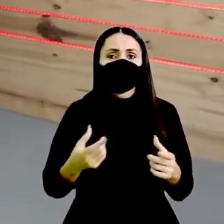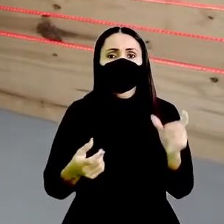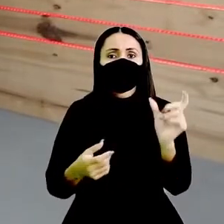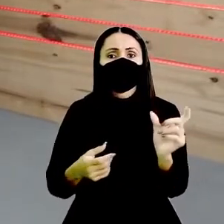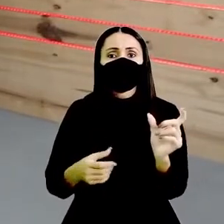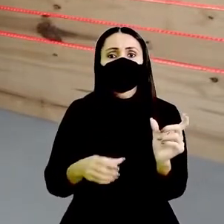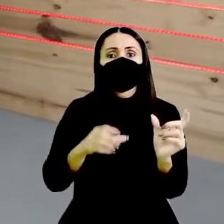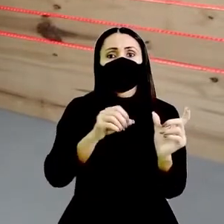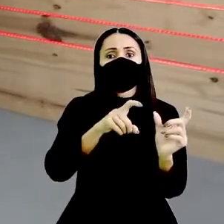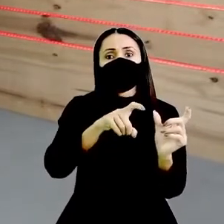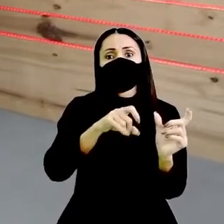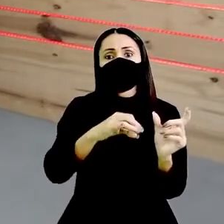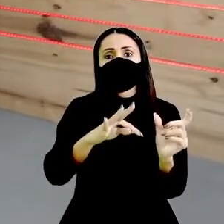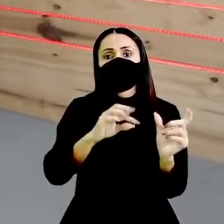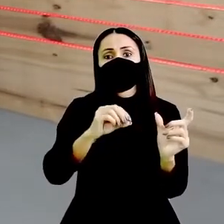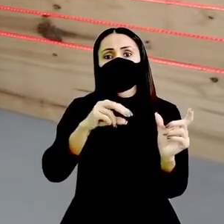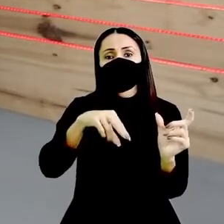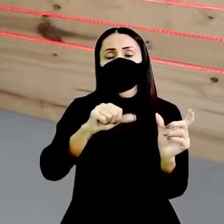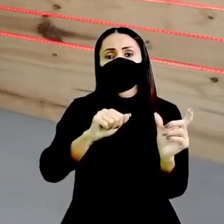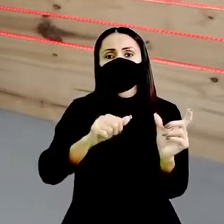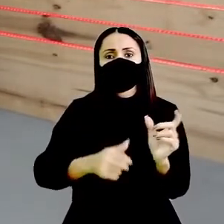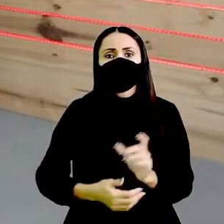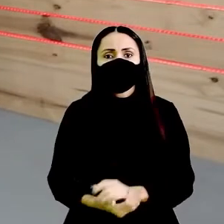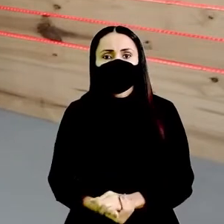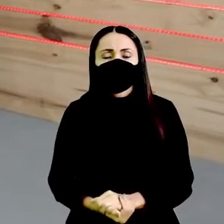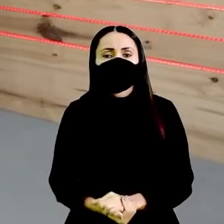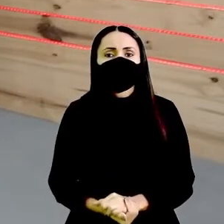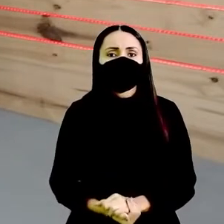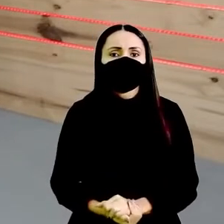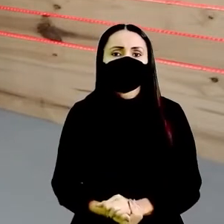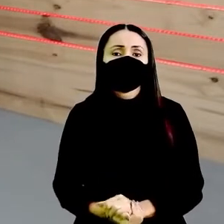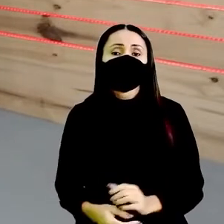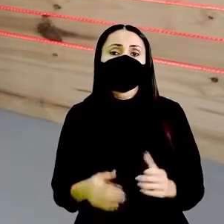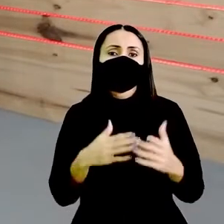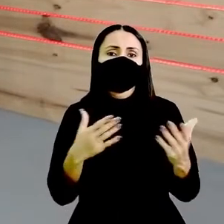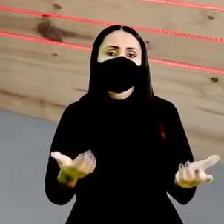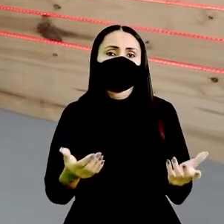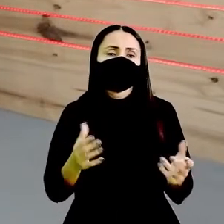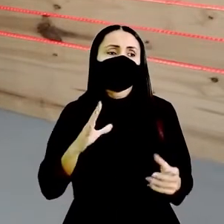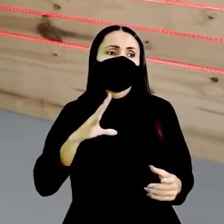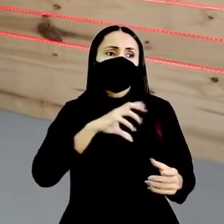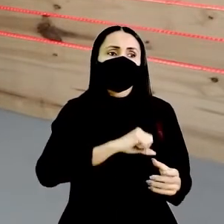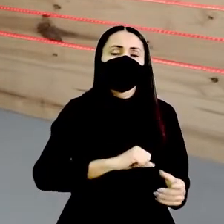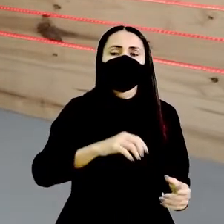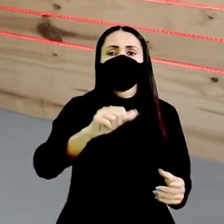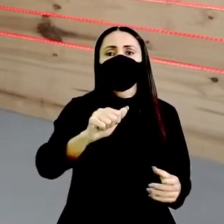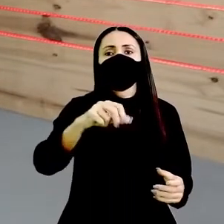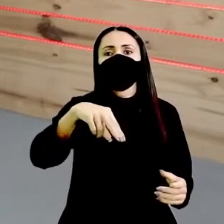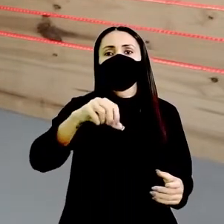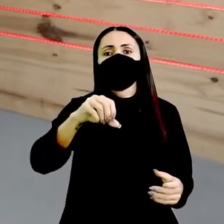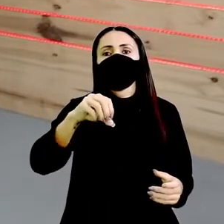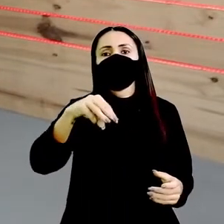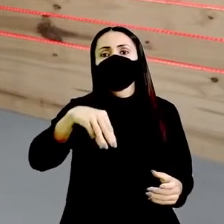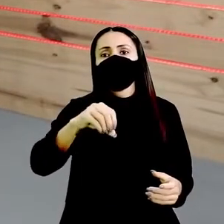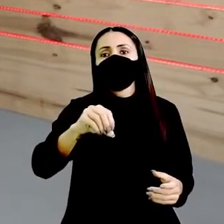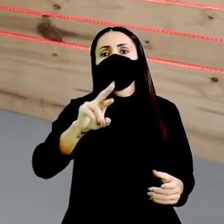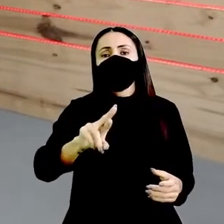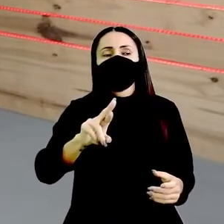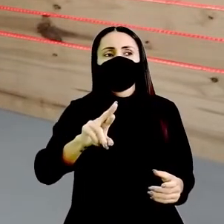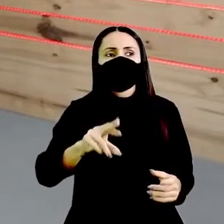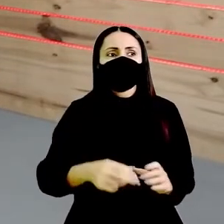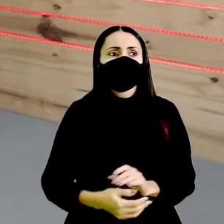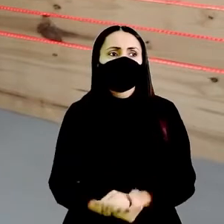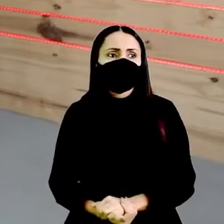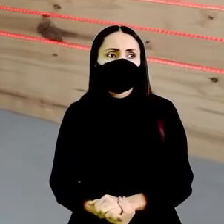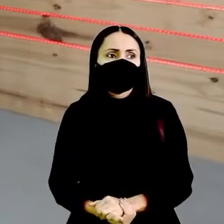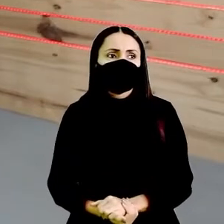Amor Exatamente. não leva acento. Tanto Exatamente. a sílaba tônica de amor é humor. A maior prova é que o apelido de amor é Mo. Né? Mo.